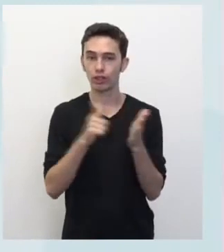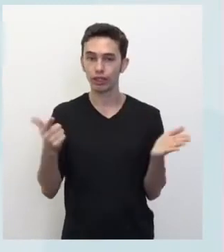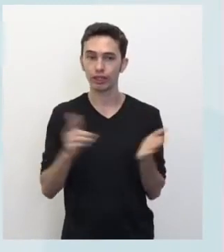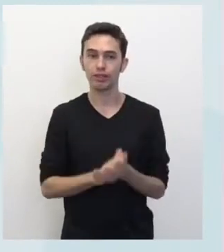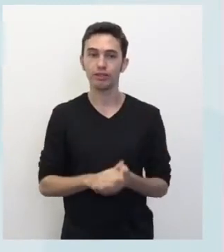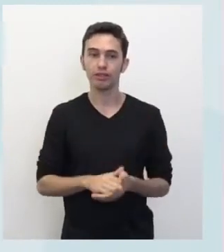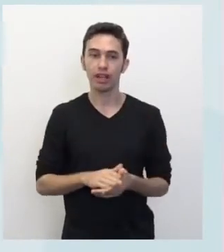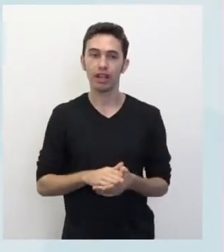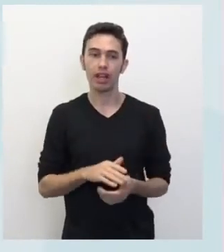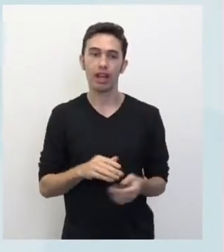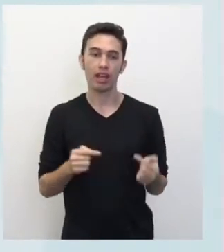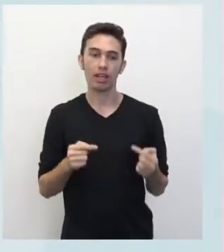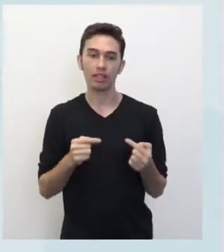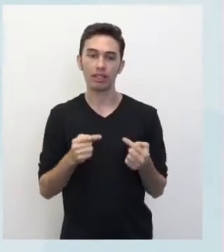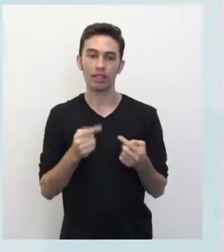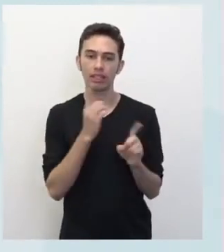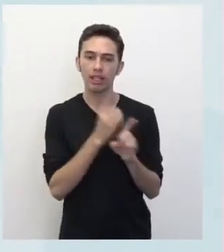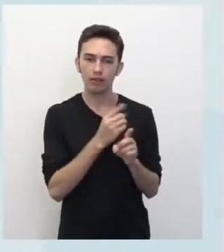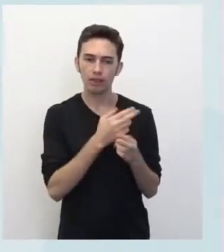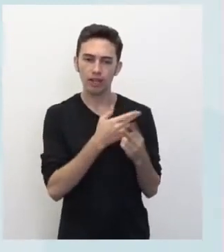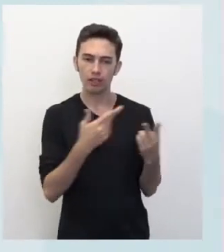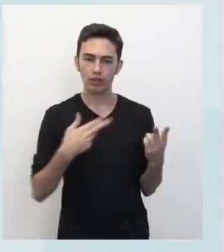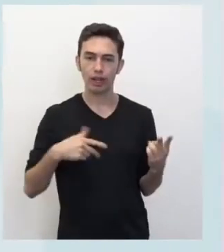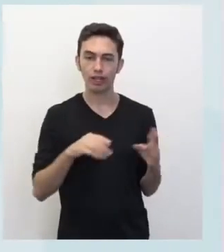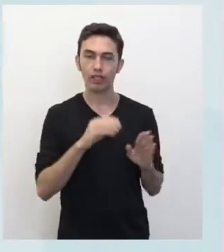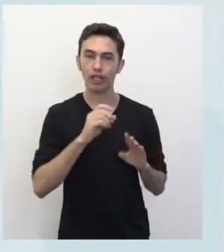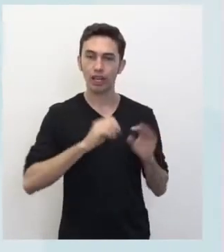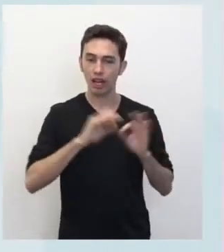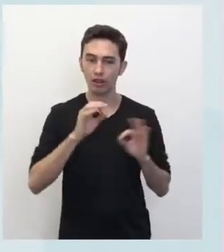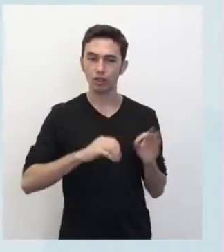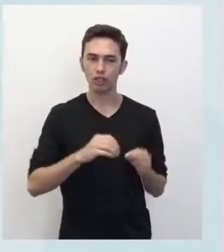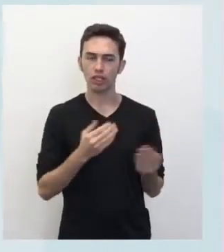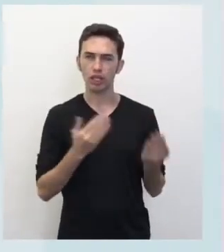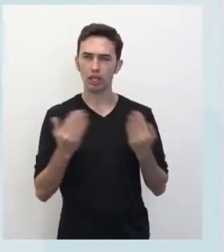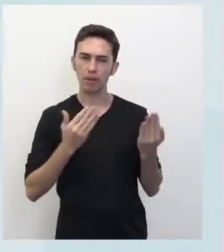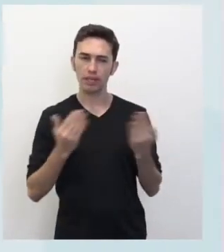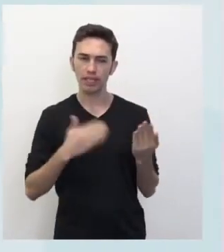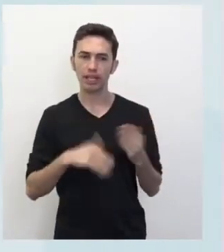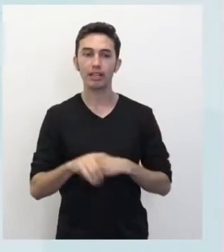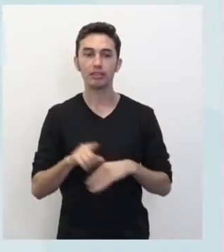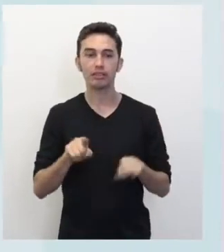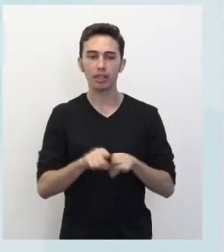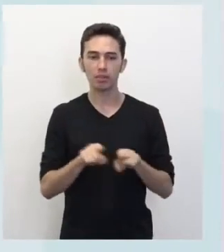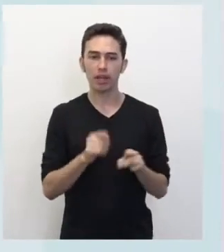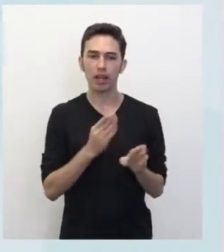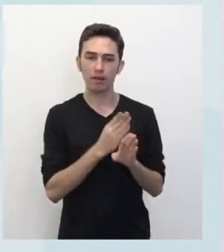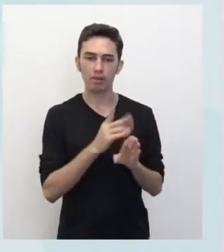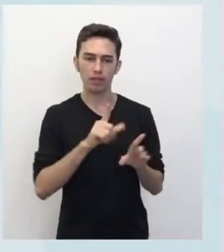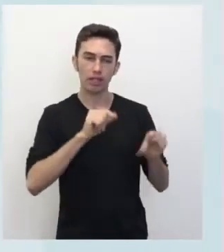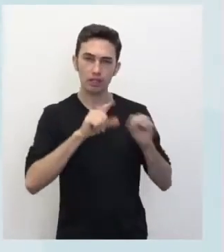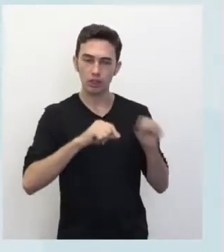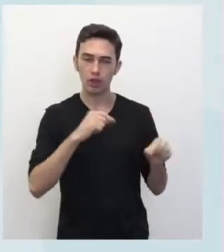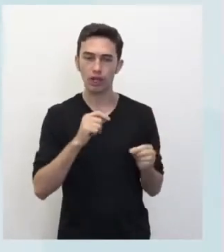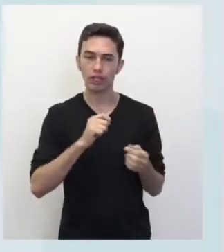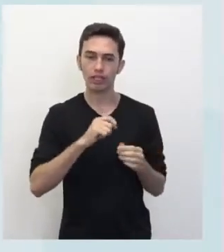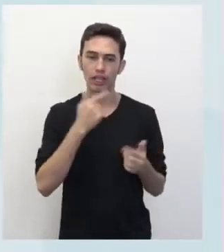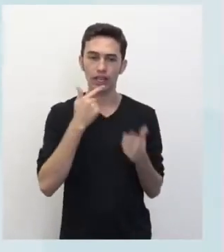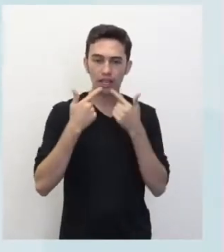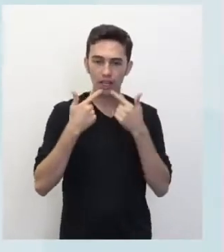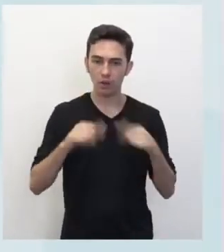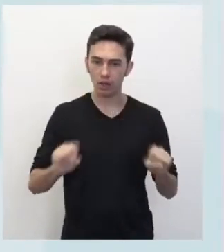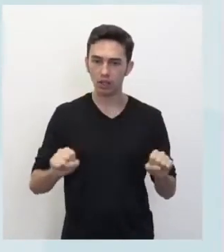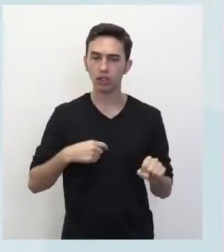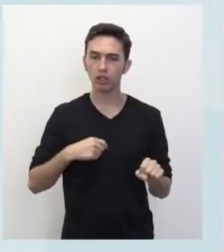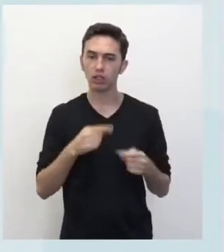diferentes graus de imparcialidade advindos de escolhas linguístico-discursivas feitas pelo autor. Distinguir